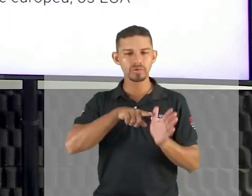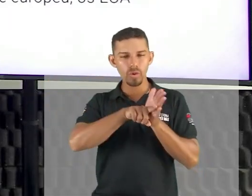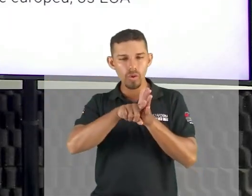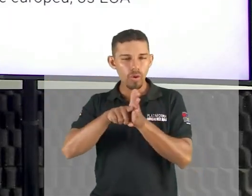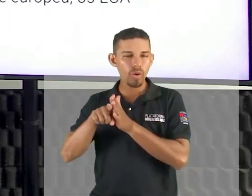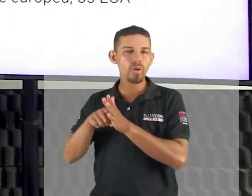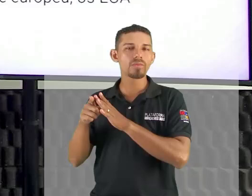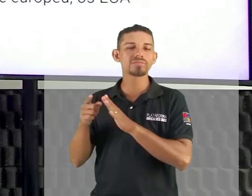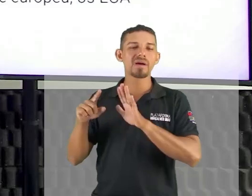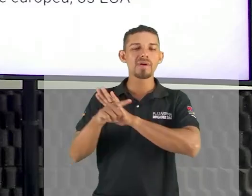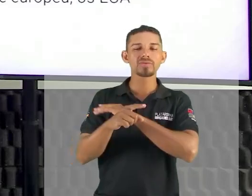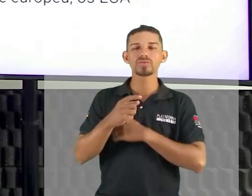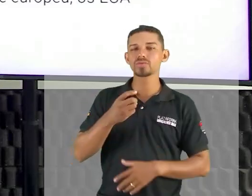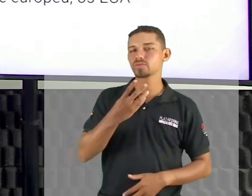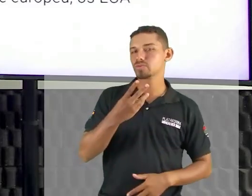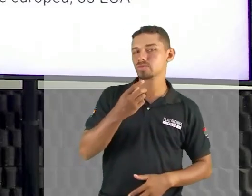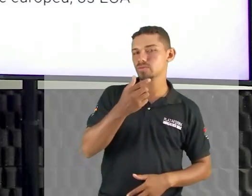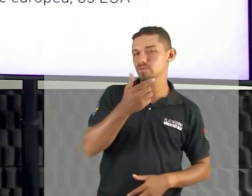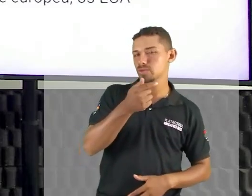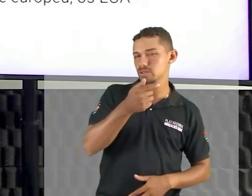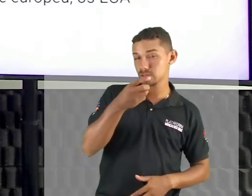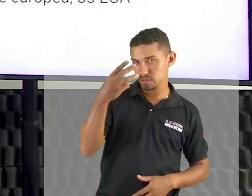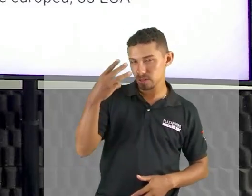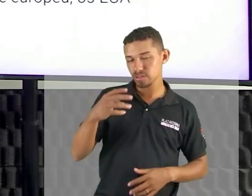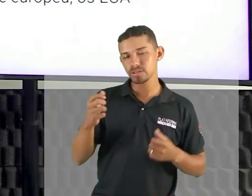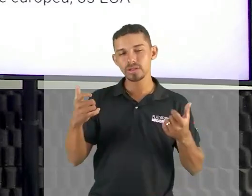verificar na questão anterior. Então, é uma guerra que vai